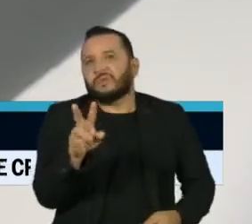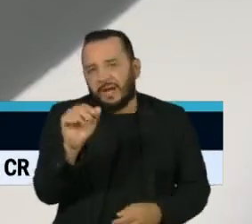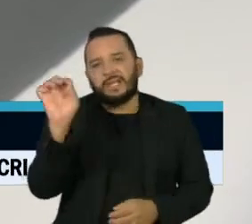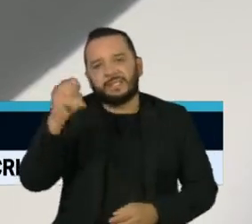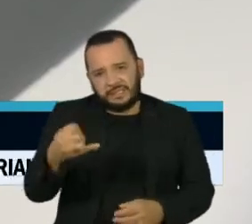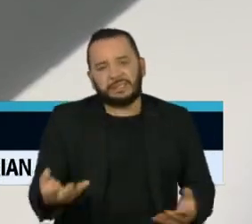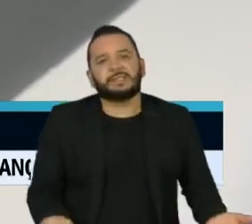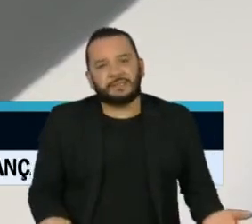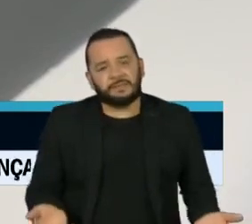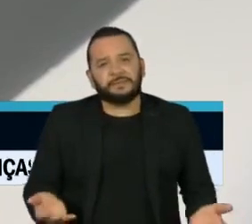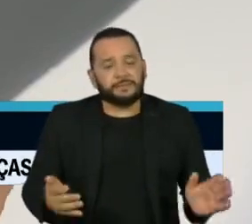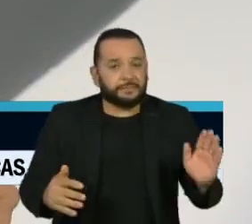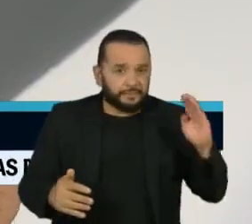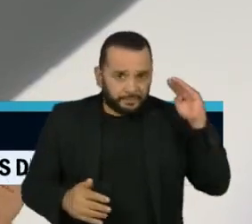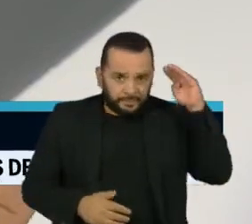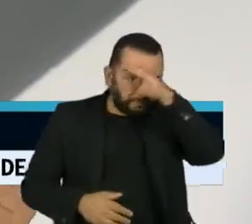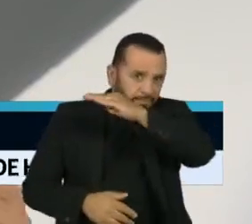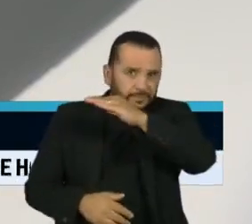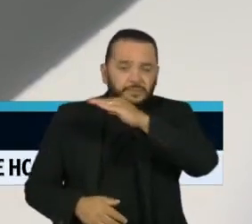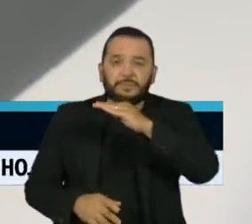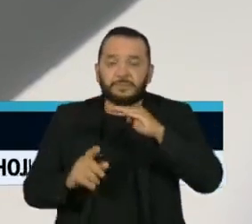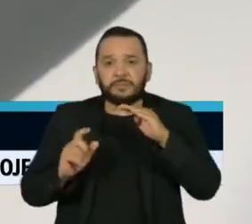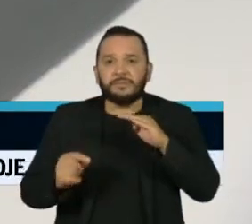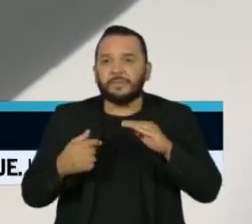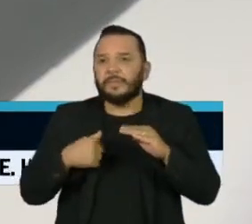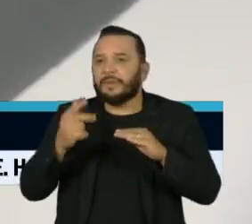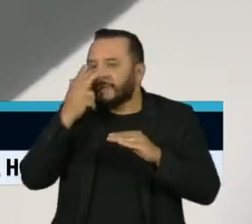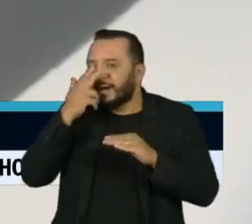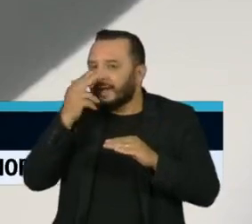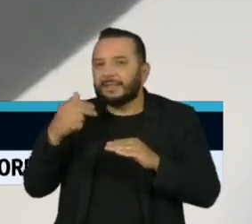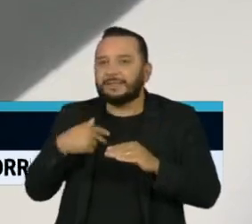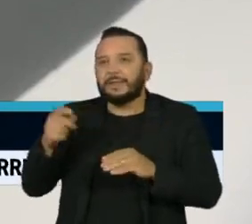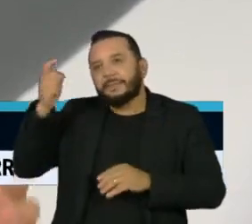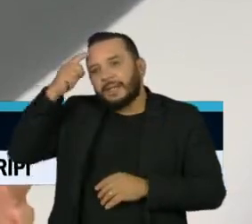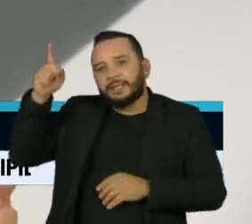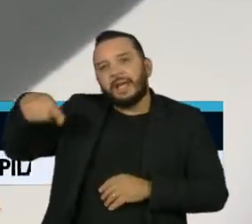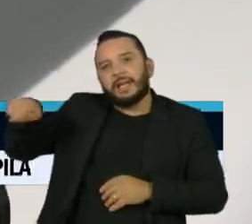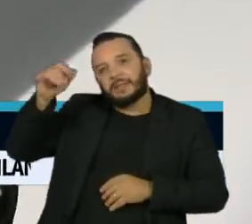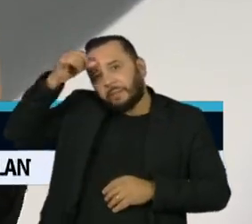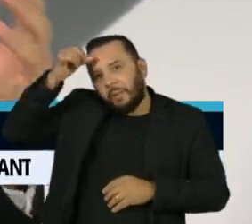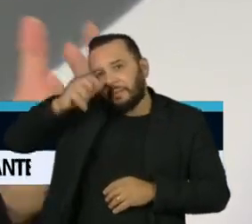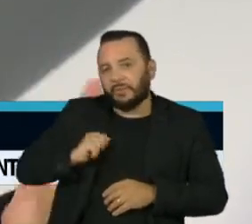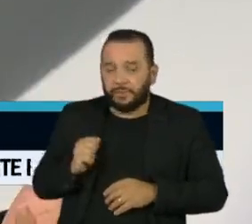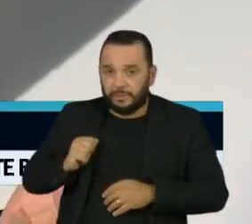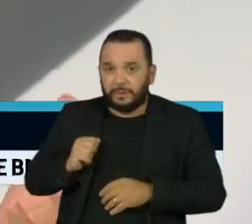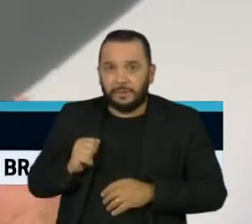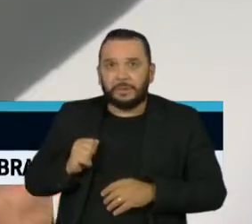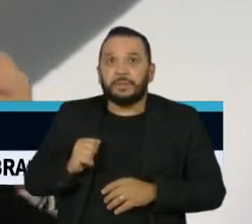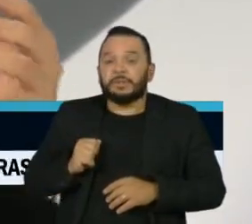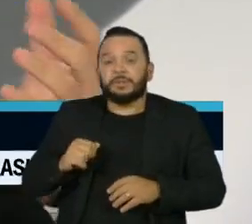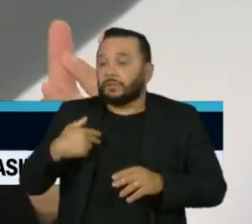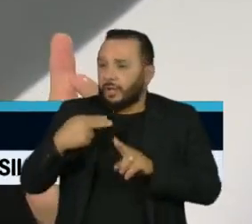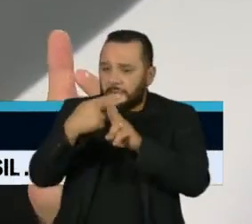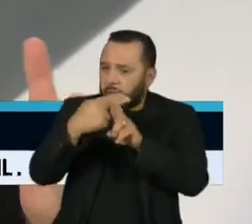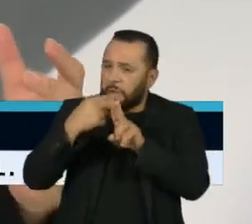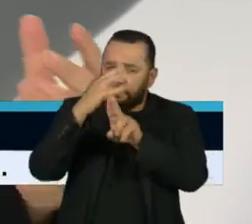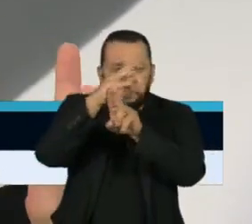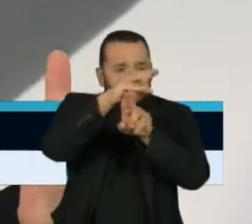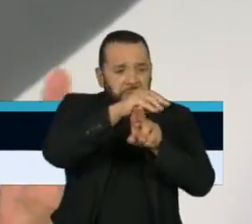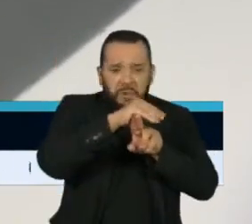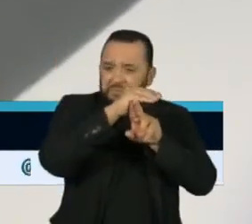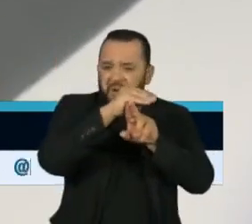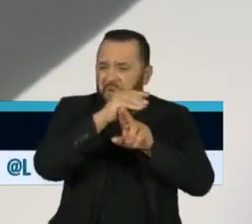queima e muito bolsonaro praticamente tratou os investidores como manés ao afirmar que imagens de satélite e fotografias